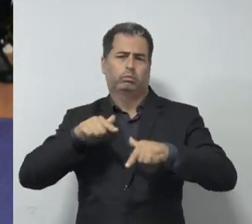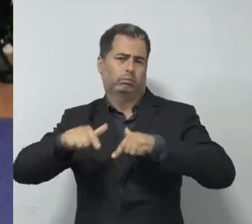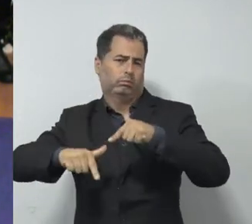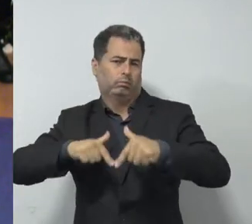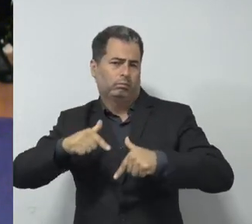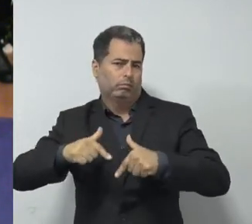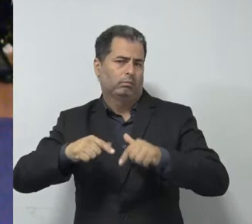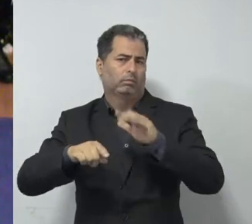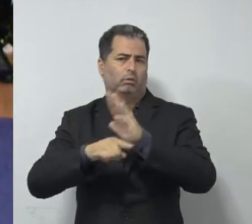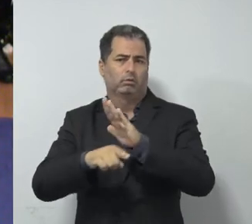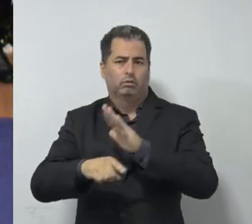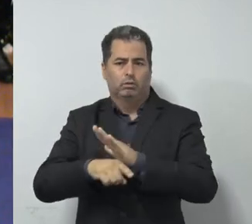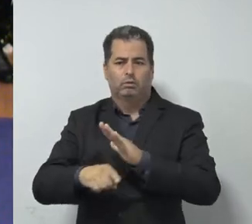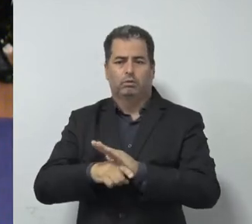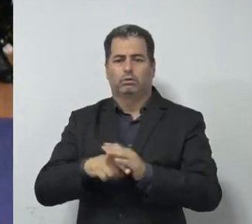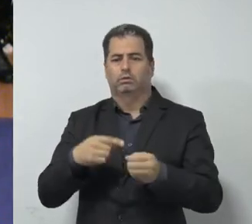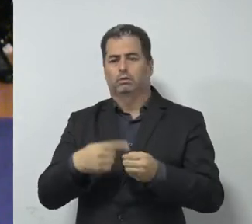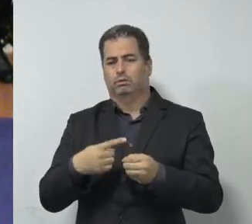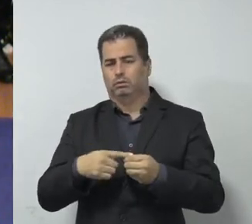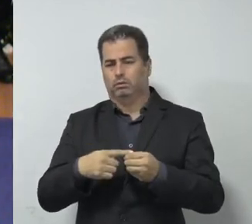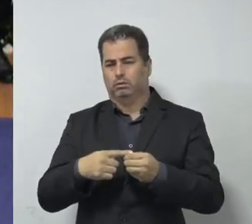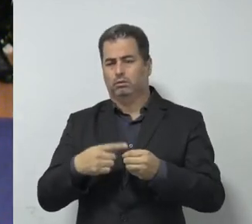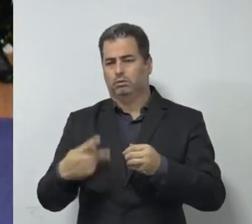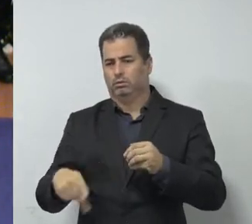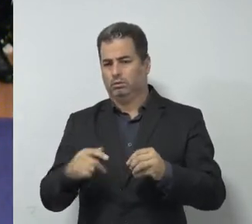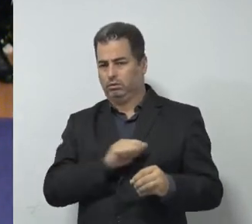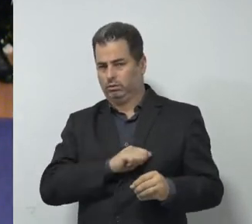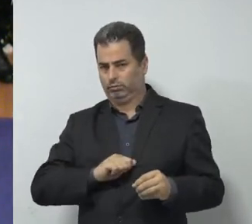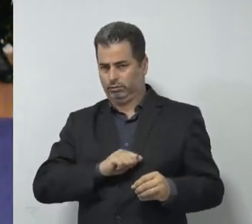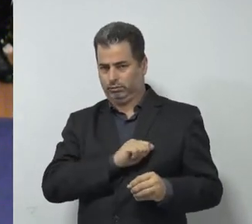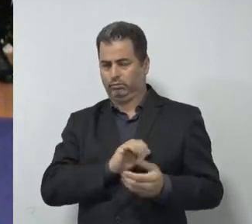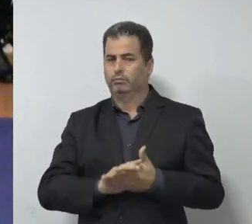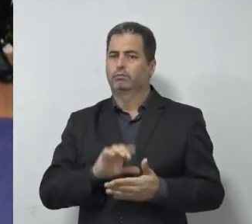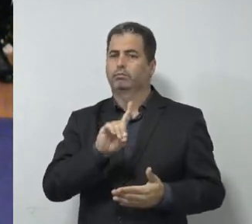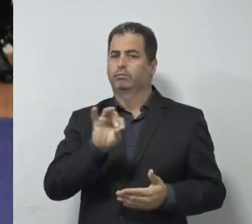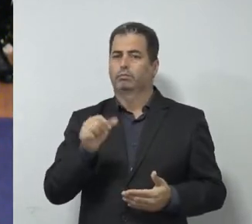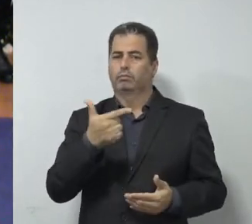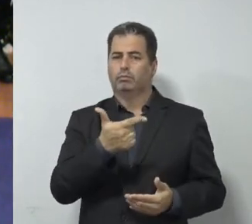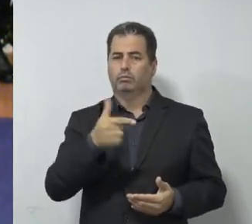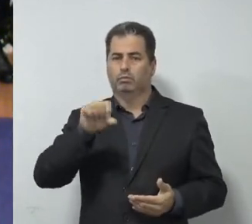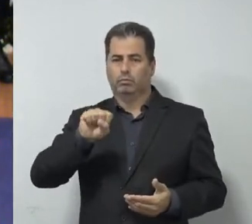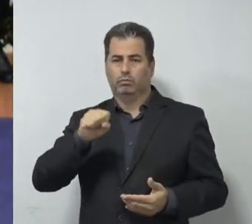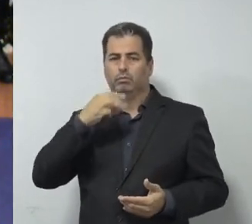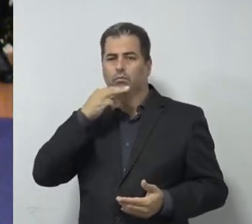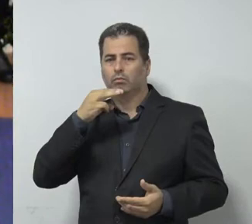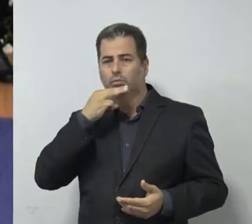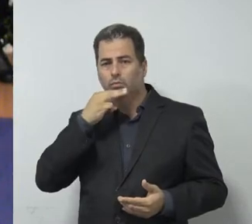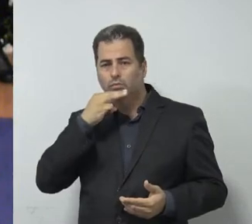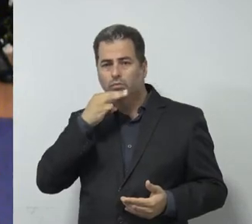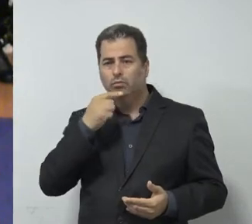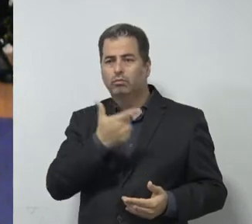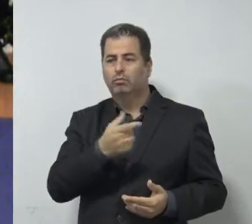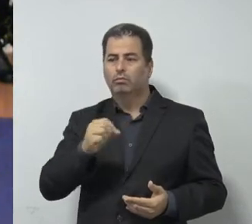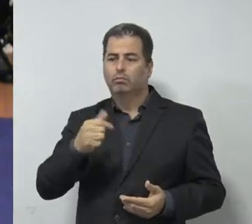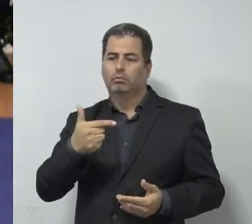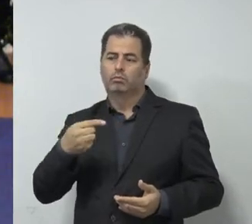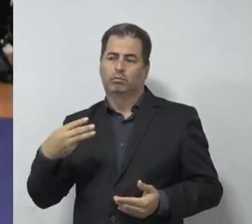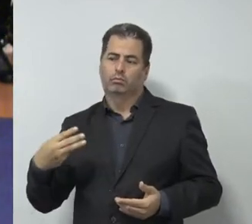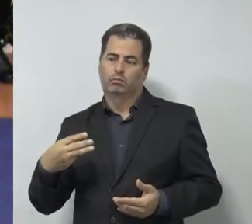do município em suas áreas de atuação. Anápolis, 28 de março de 2023.